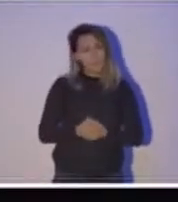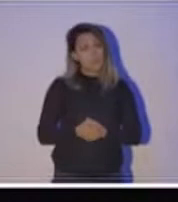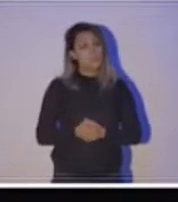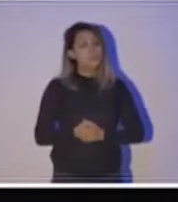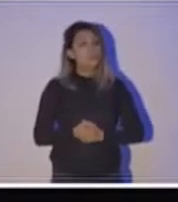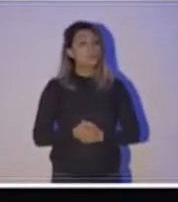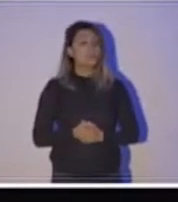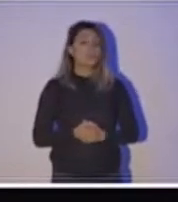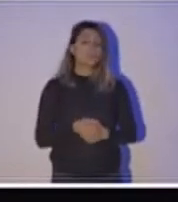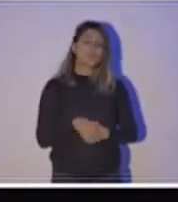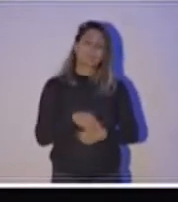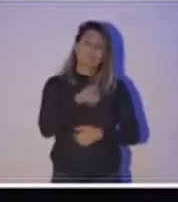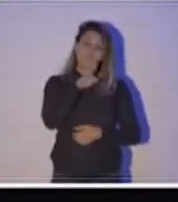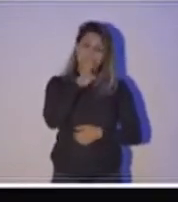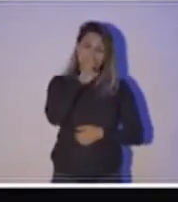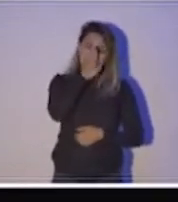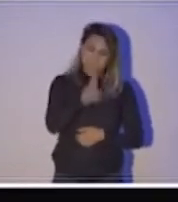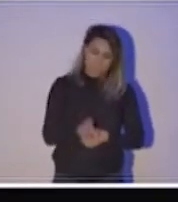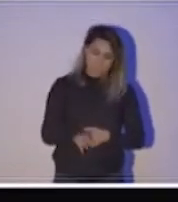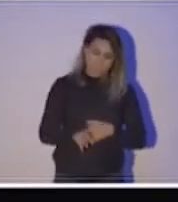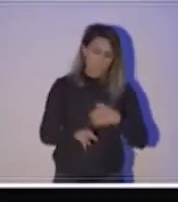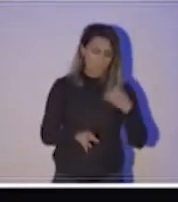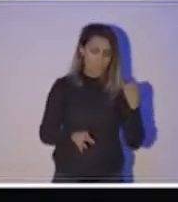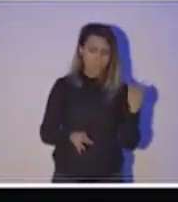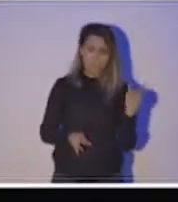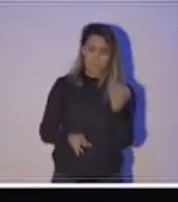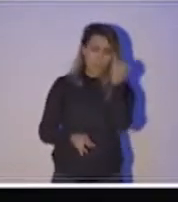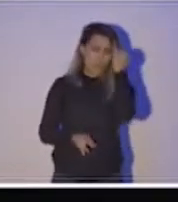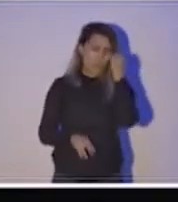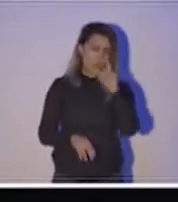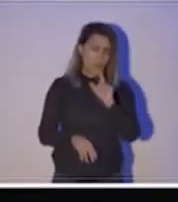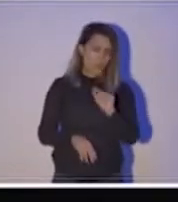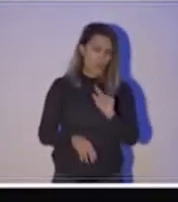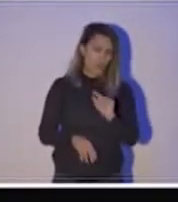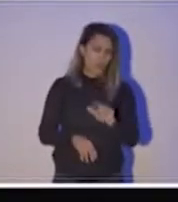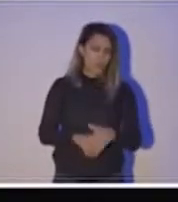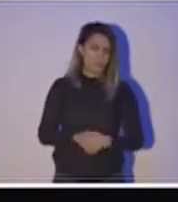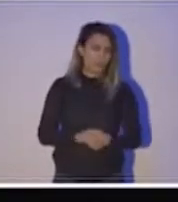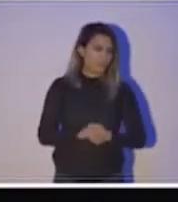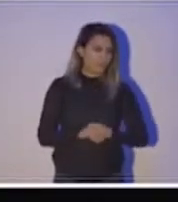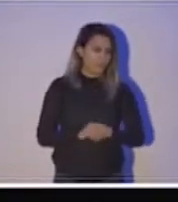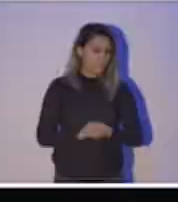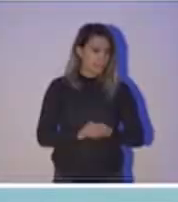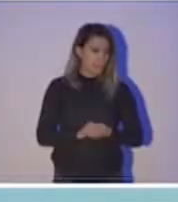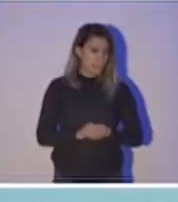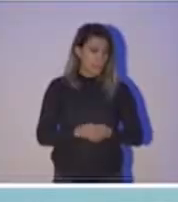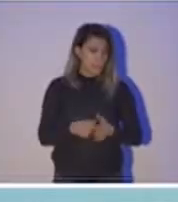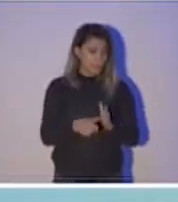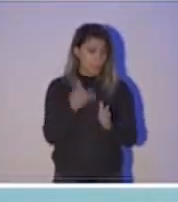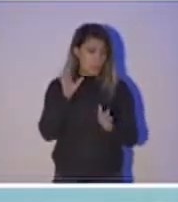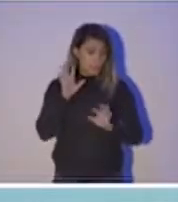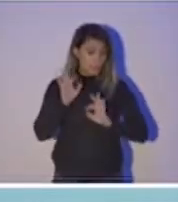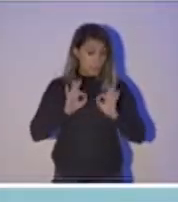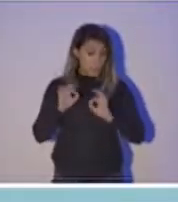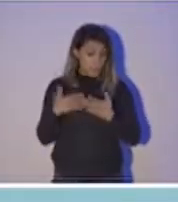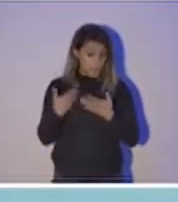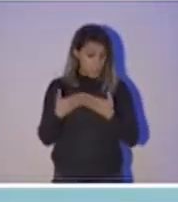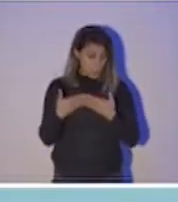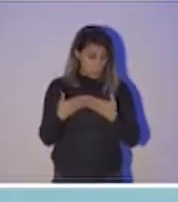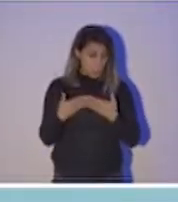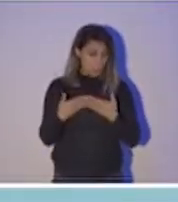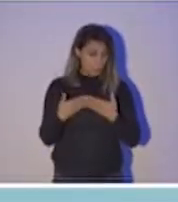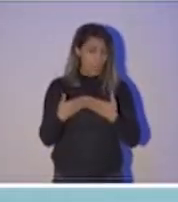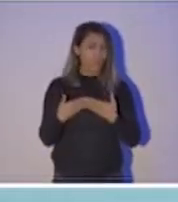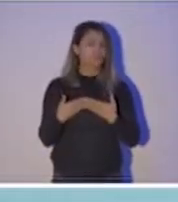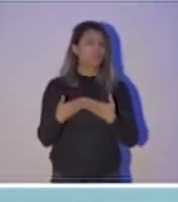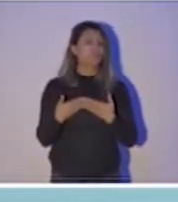Eu acho que uma primeira coisa muito importante de ser mencionada é que o planejamento da aula,